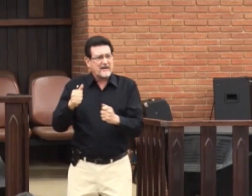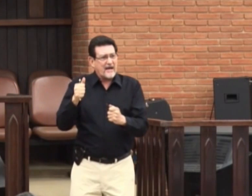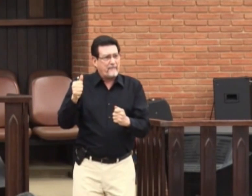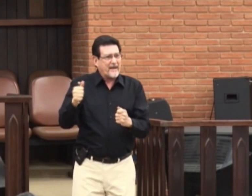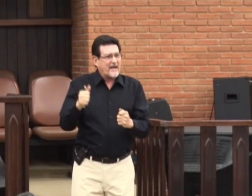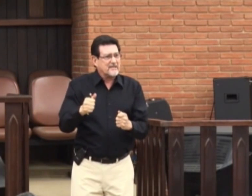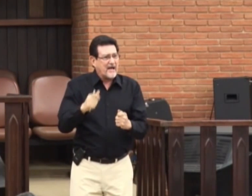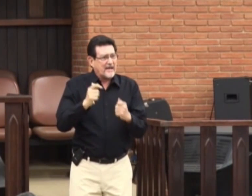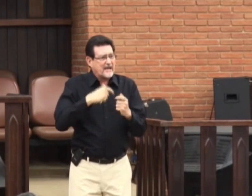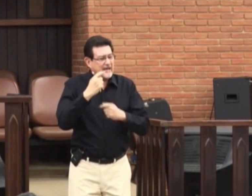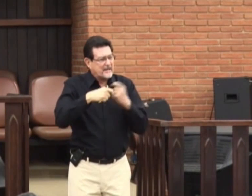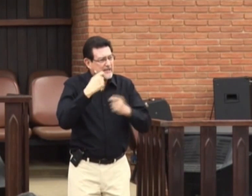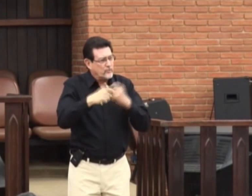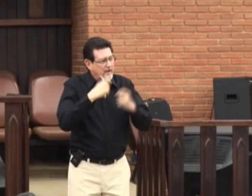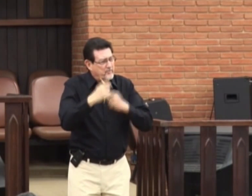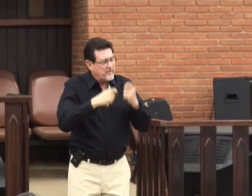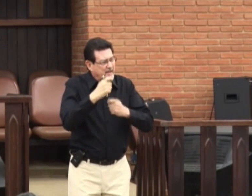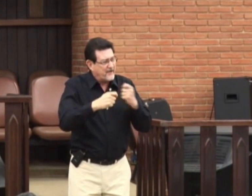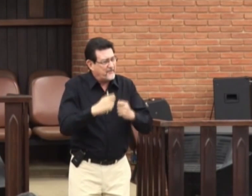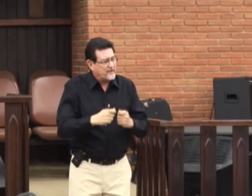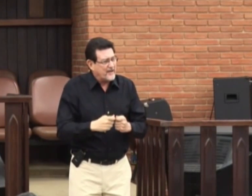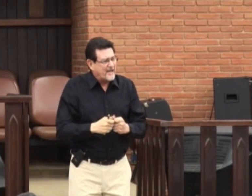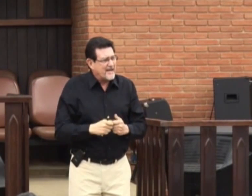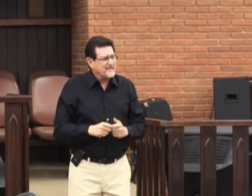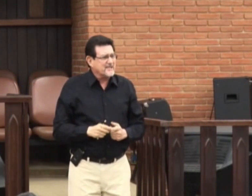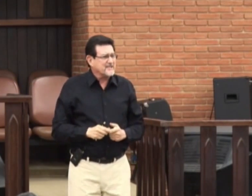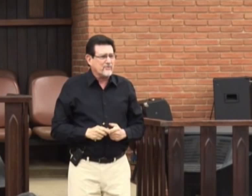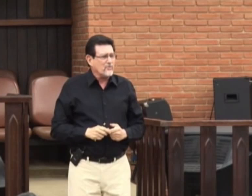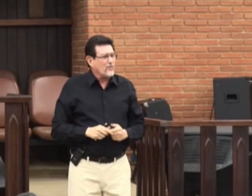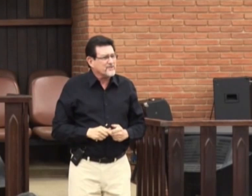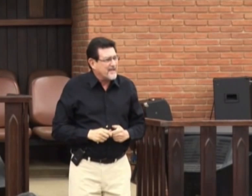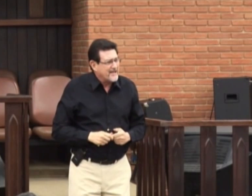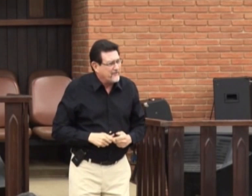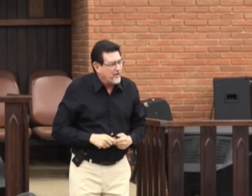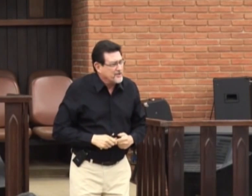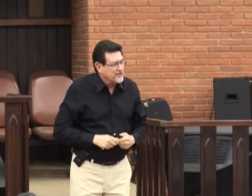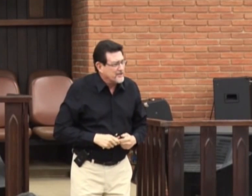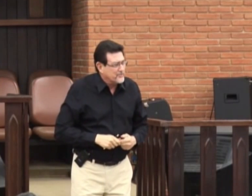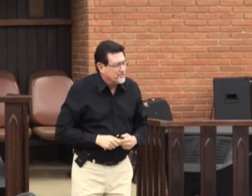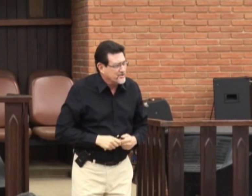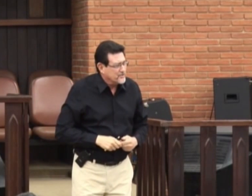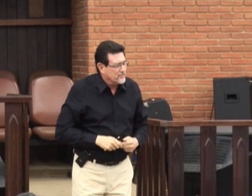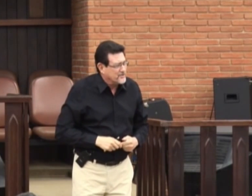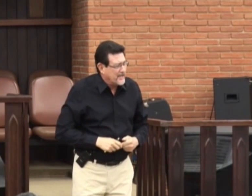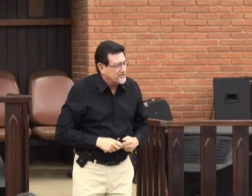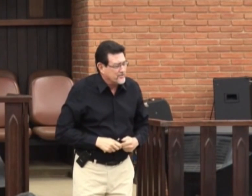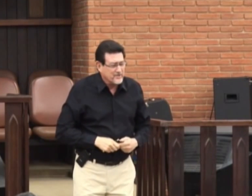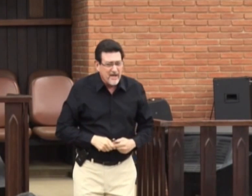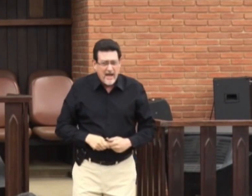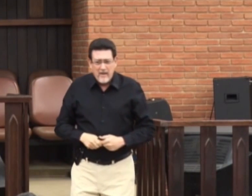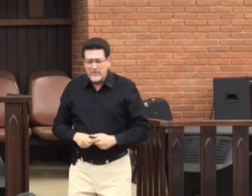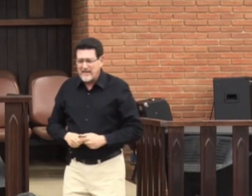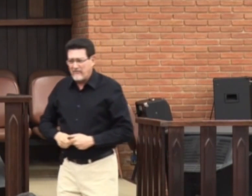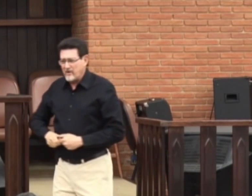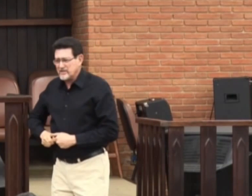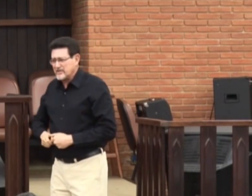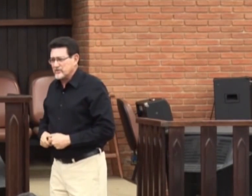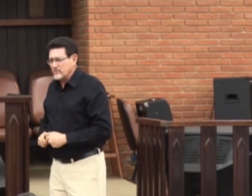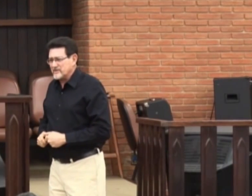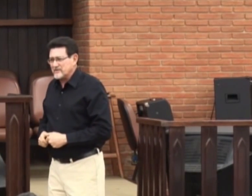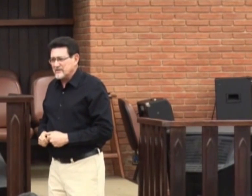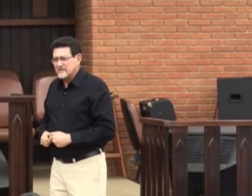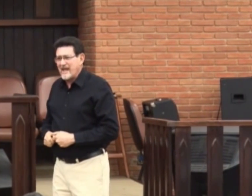ouvir a leitura bíblica feita lá. E ela disse assim: eu não gostei da voz de Jesus nos textos. Porque a